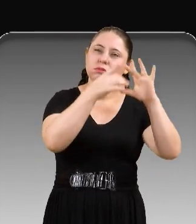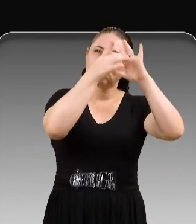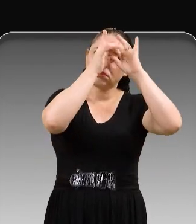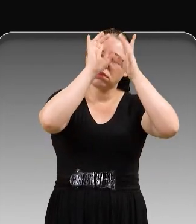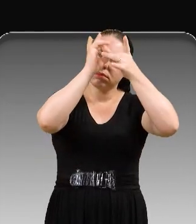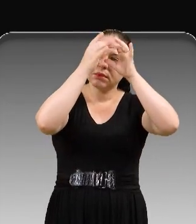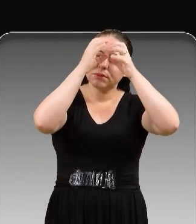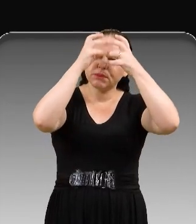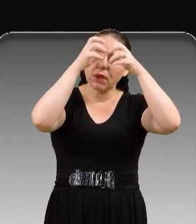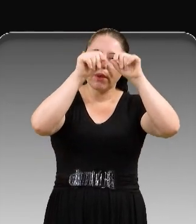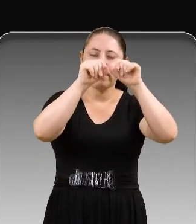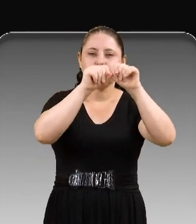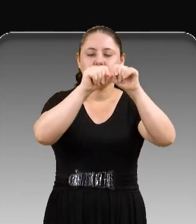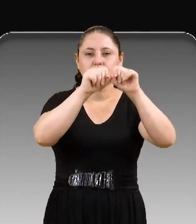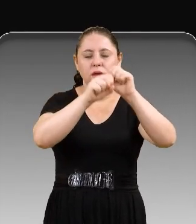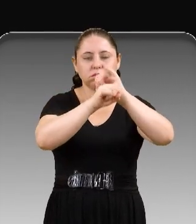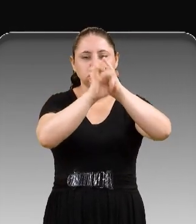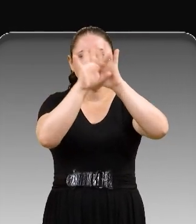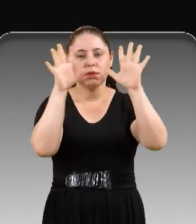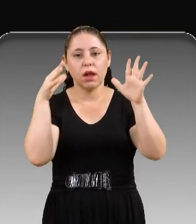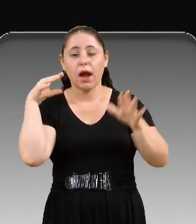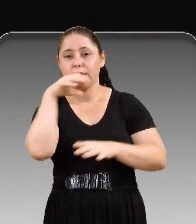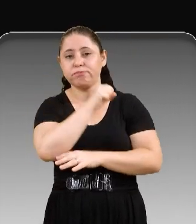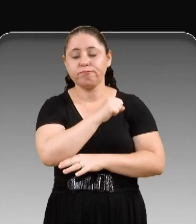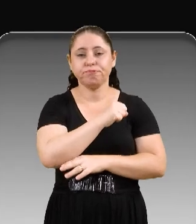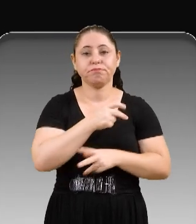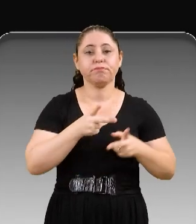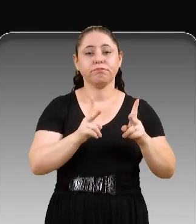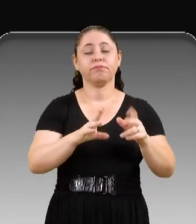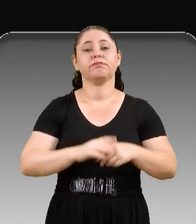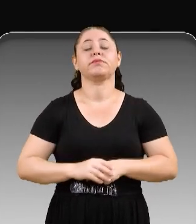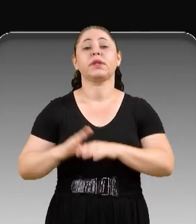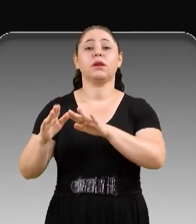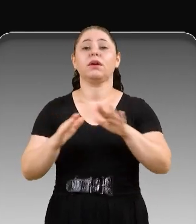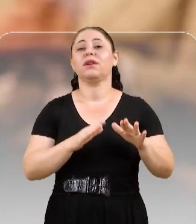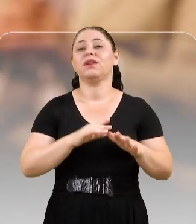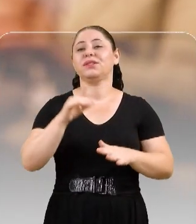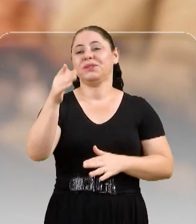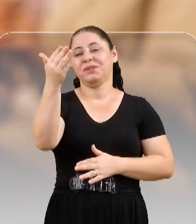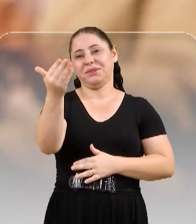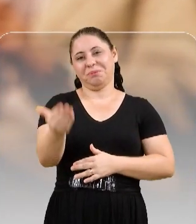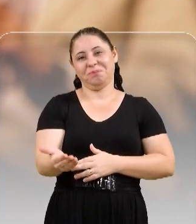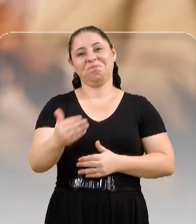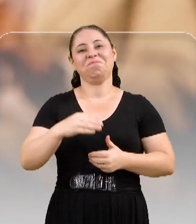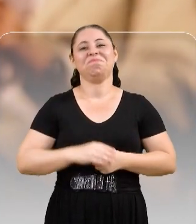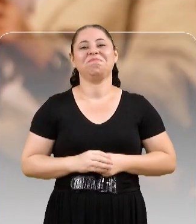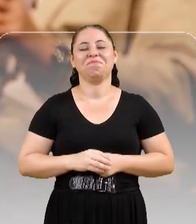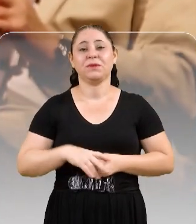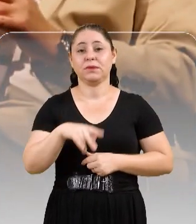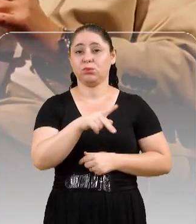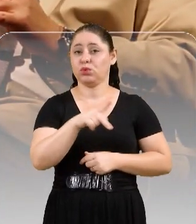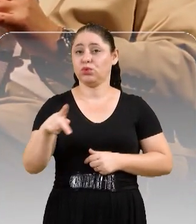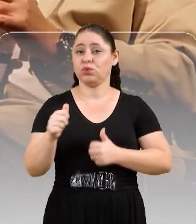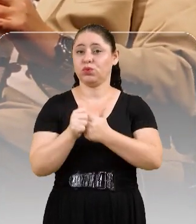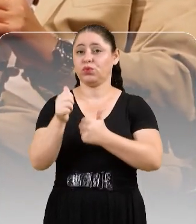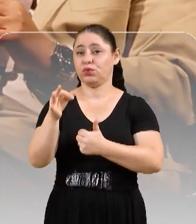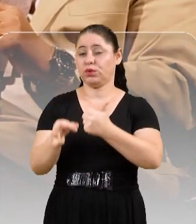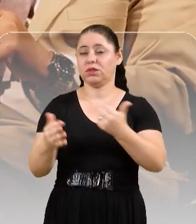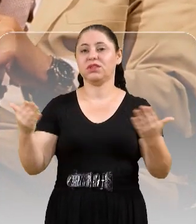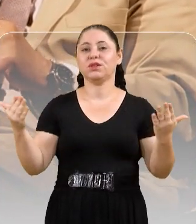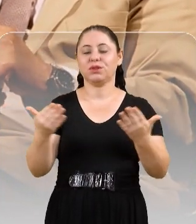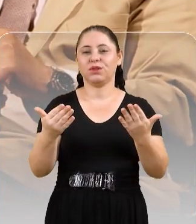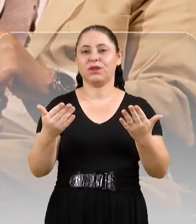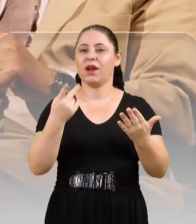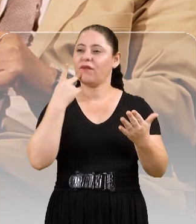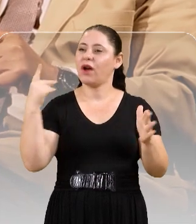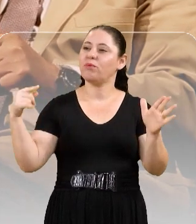redes neurais para que esse sistema ele flua com mais naturalidade. Bom, e o senhor chegou, né, à presidência do Tribunal